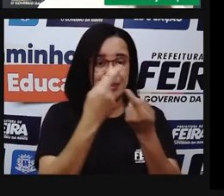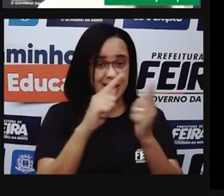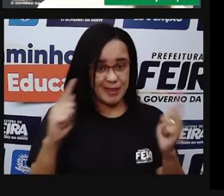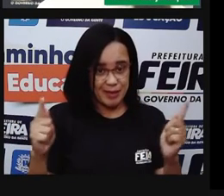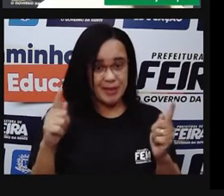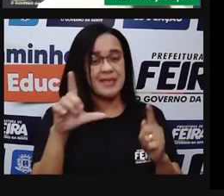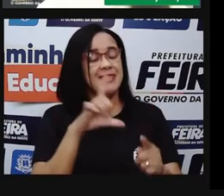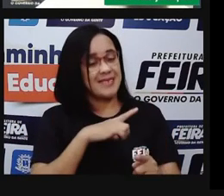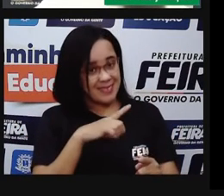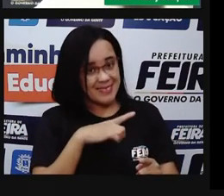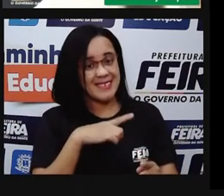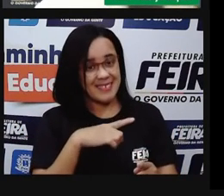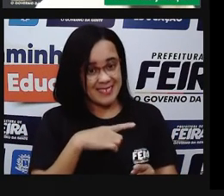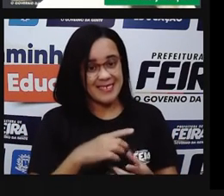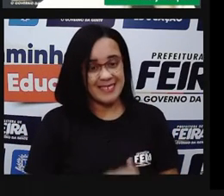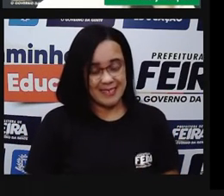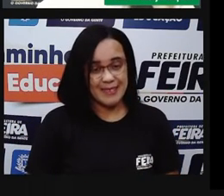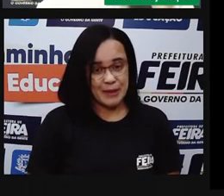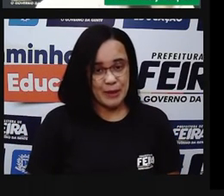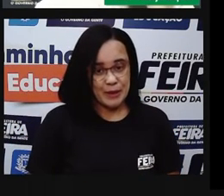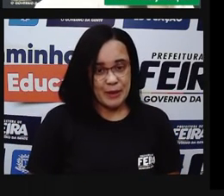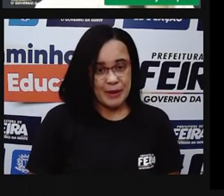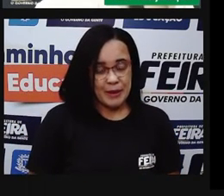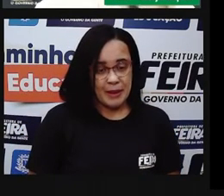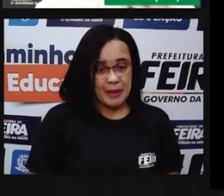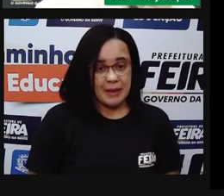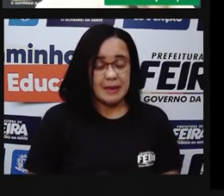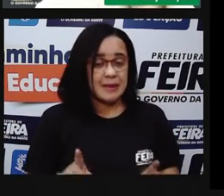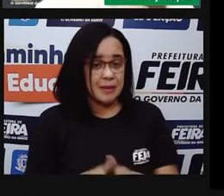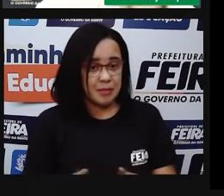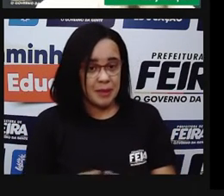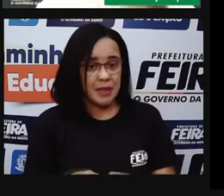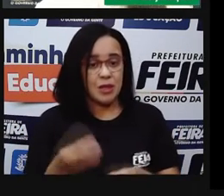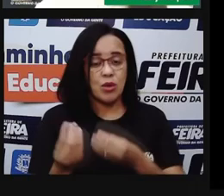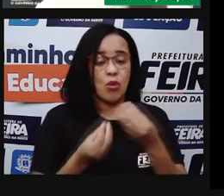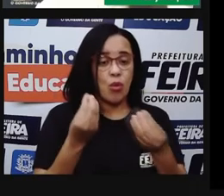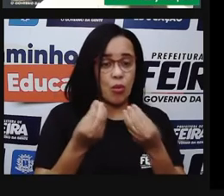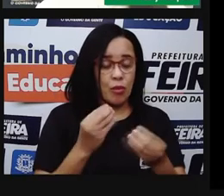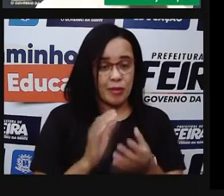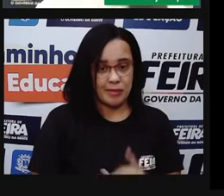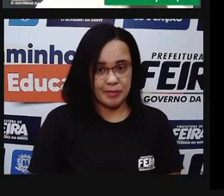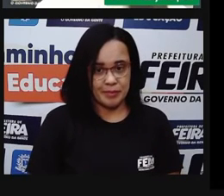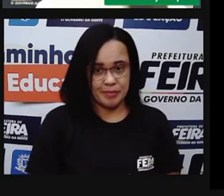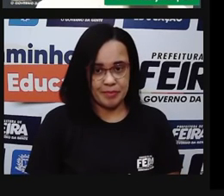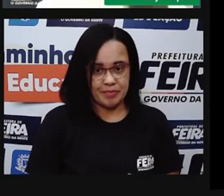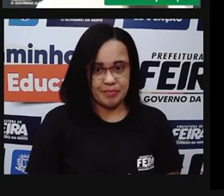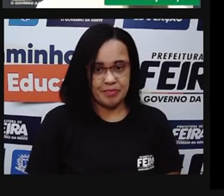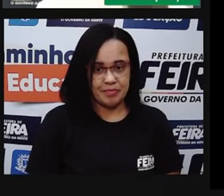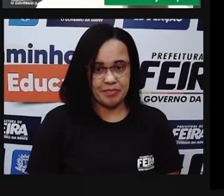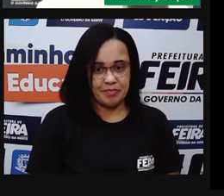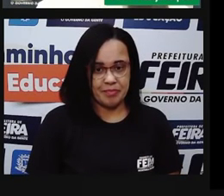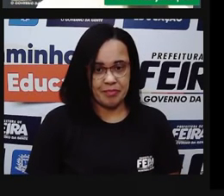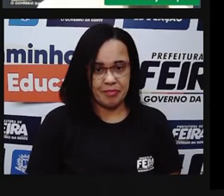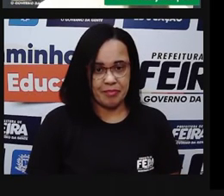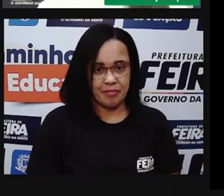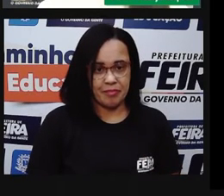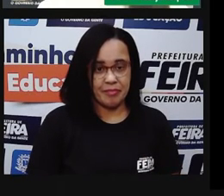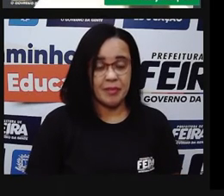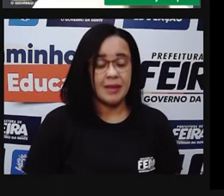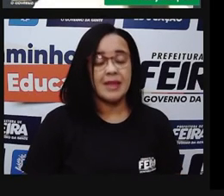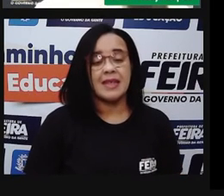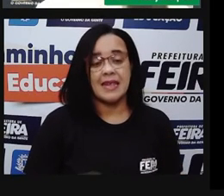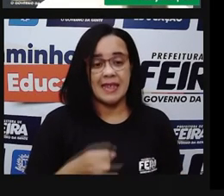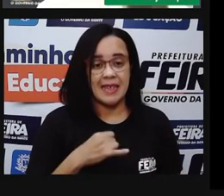Representa aspirações mais ou menos forte, né? Aspiração como se fosse um soprinho, quando a gente vai falar house, the